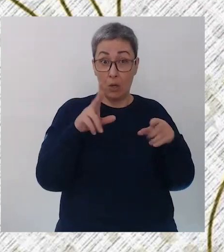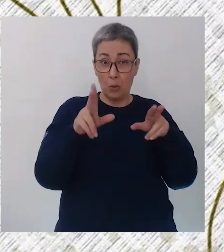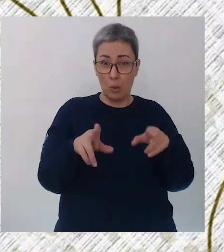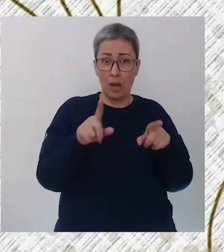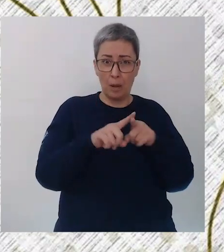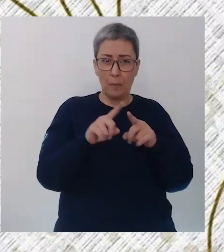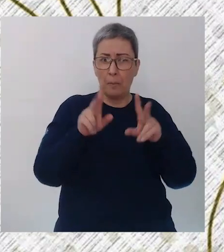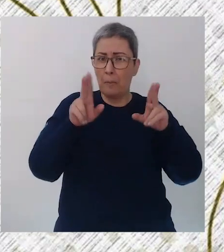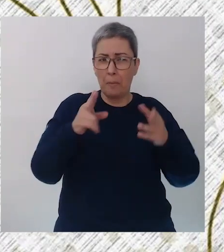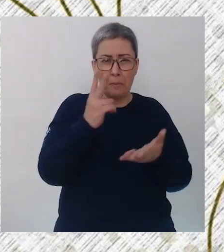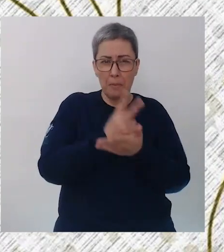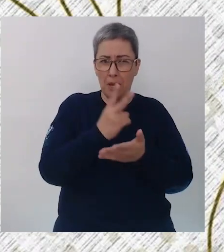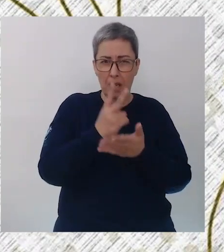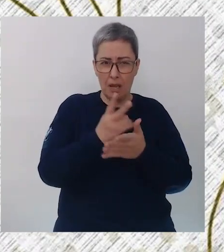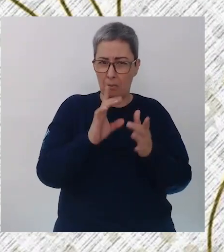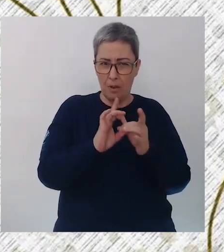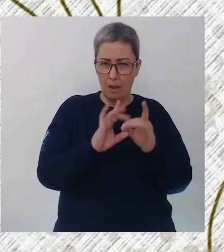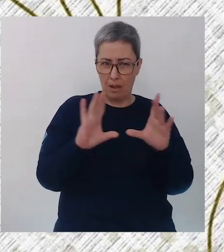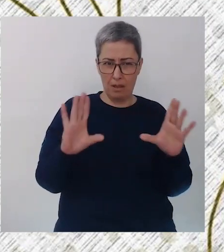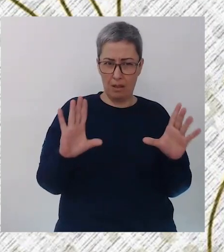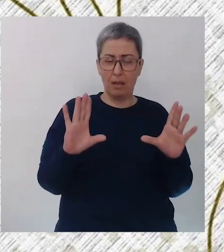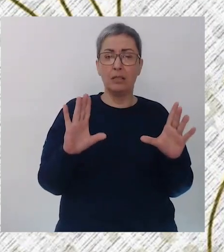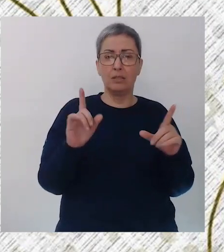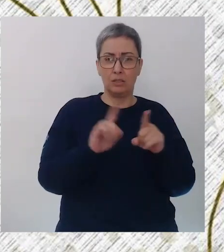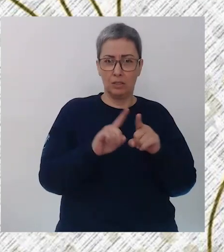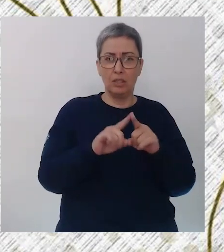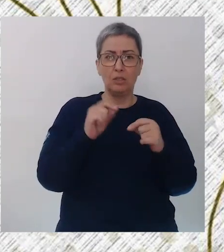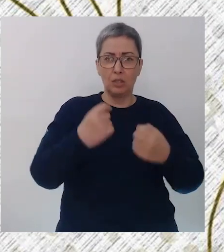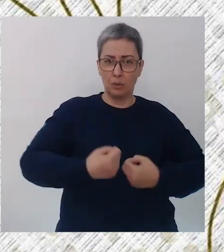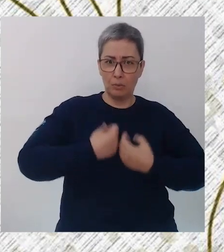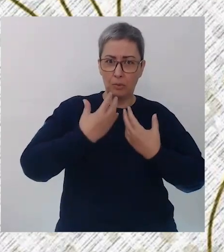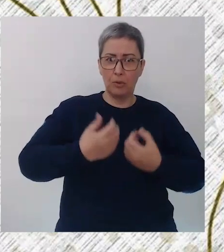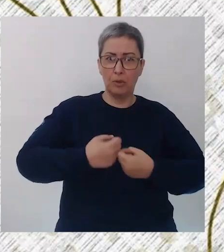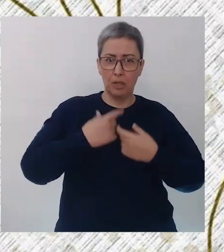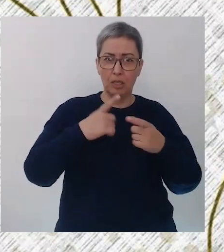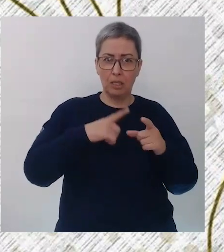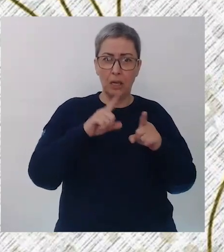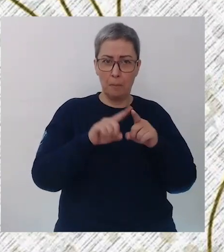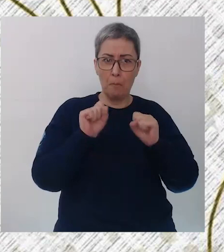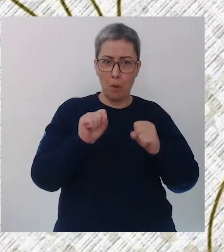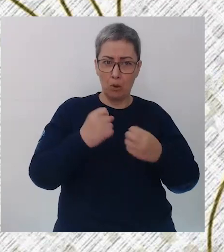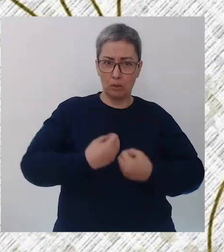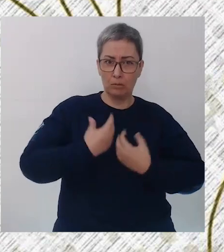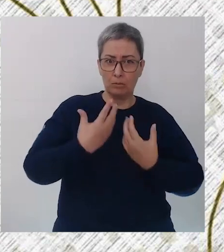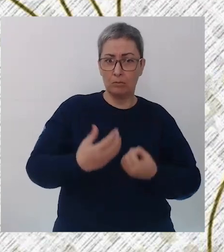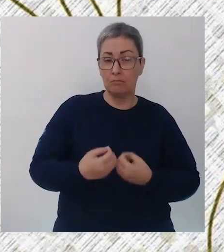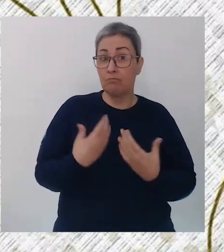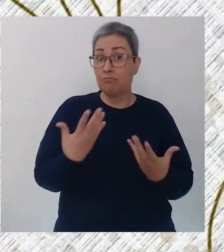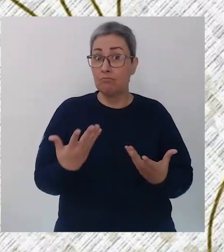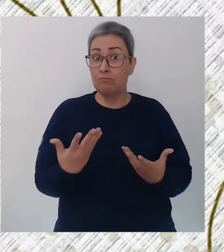elas estão tendo a mesma liberdade, a mesma liberdade de expressão, né? Estão podendo se expressar?